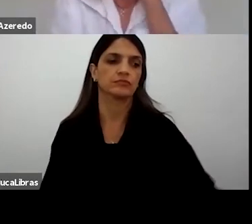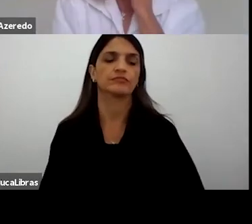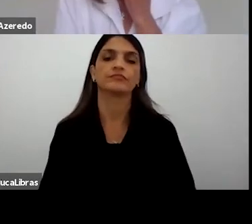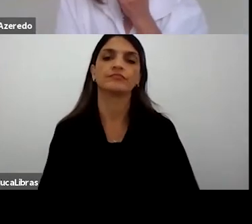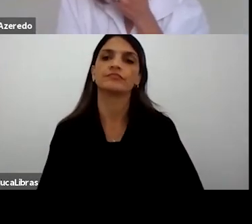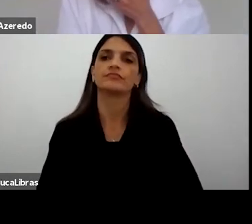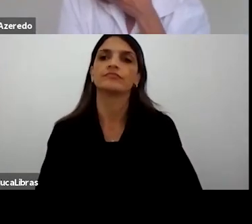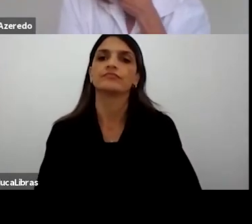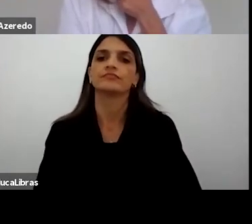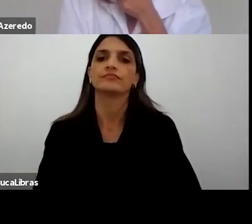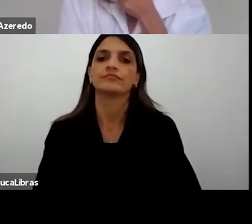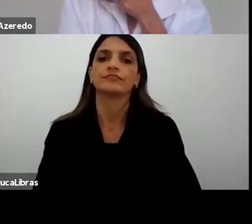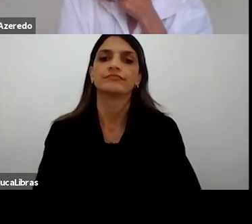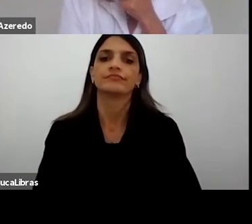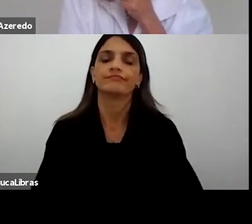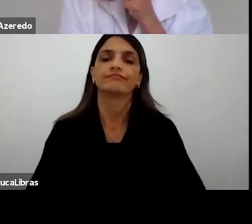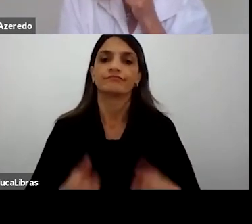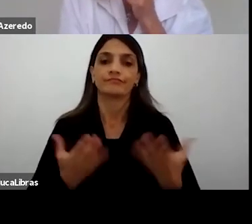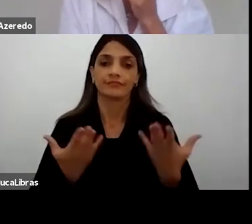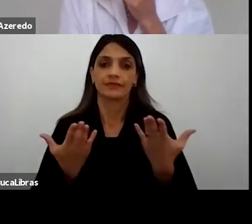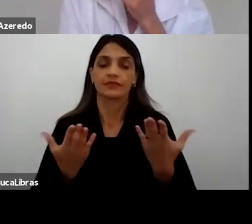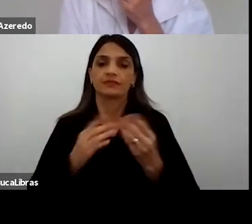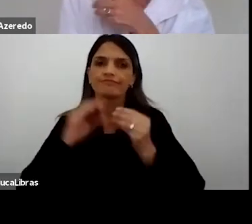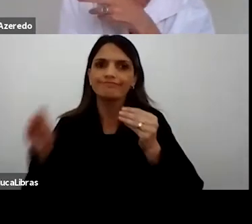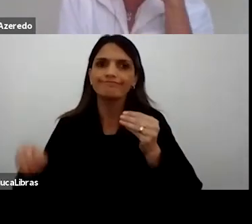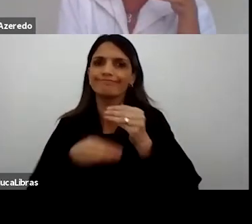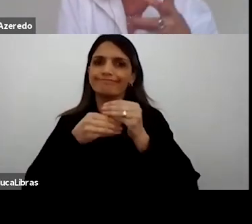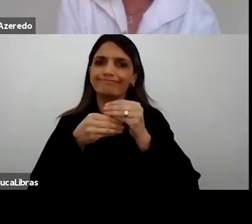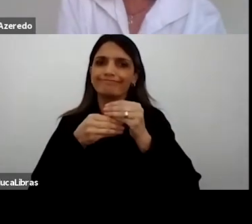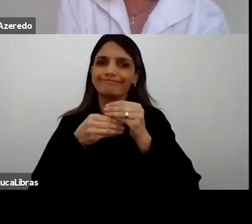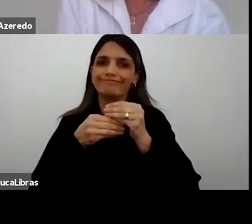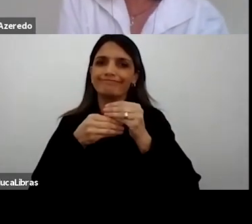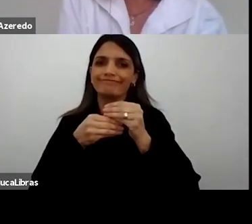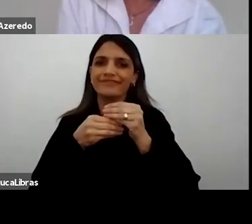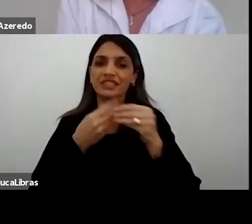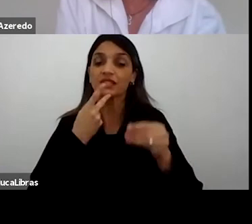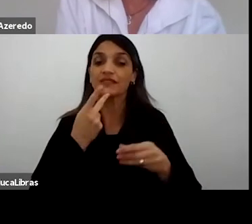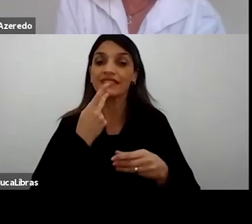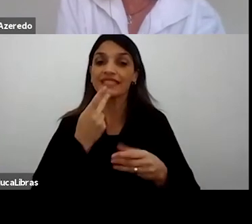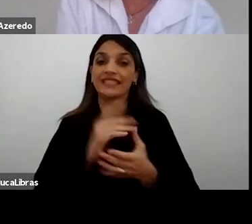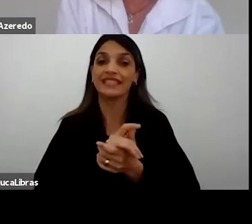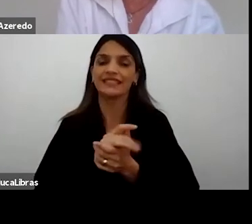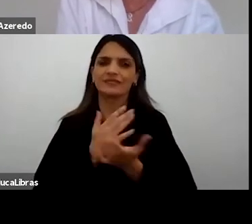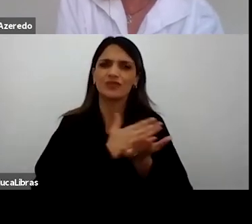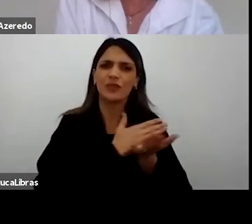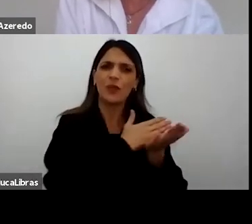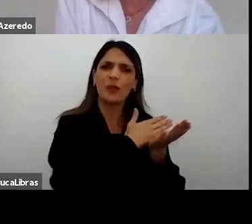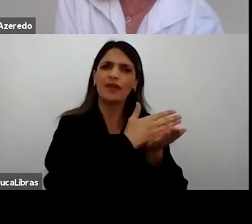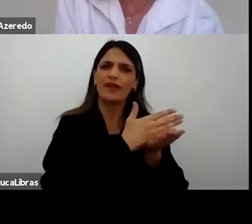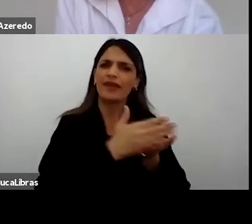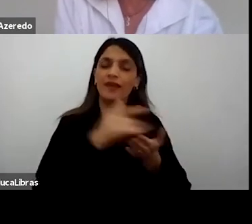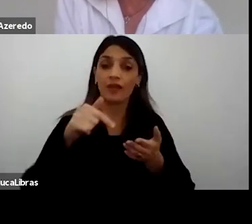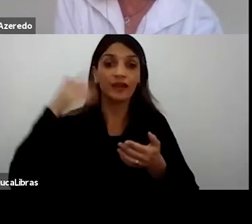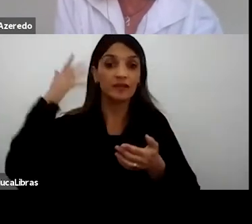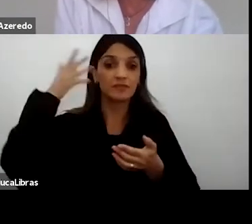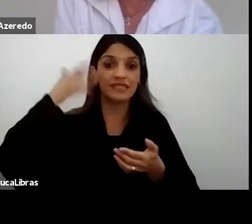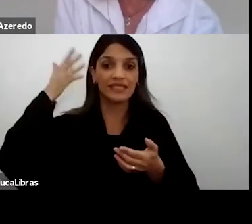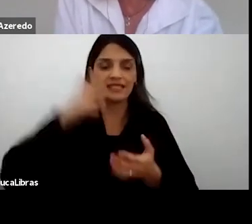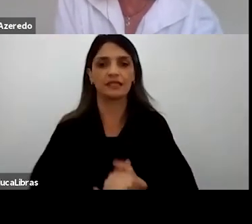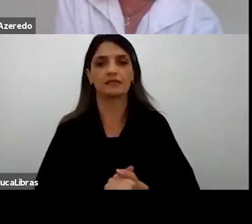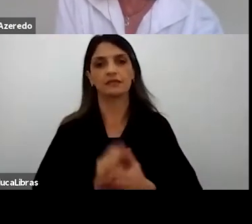Não, eu queria pegar esse gancho, né, do que acho que foi falado desde o início, desse momento único que a gente está vivendo,